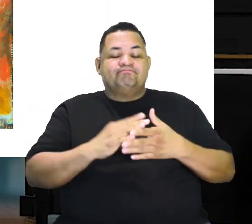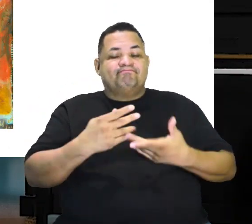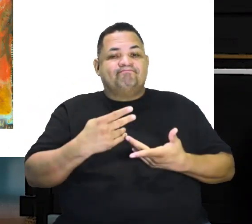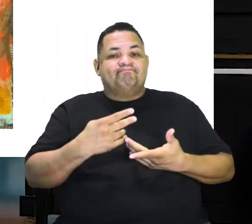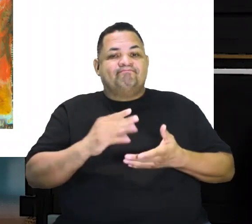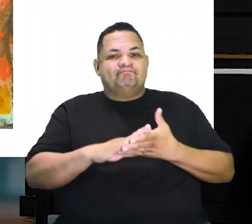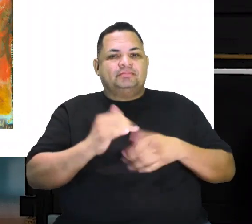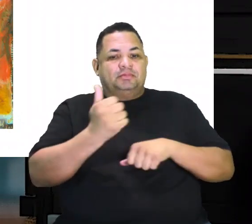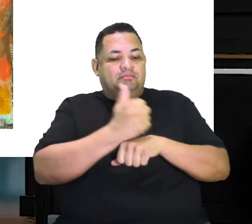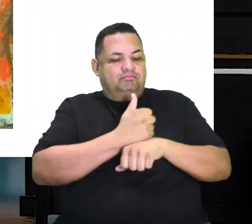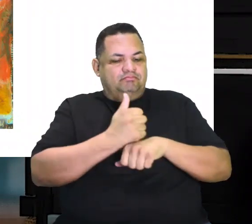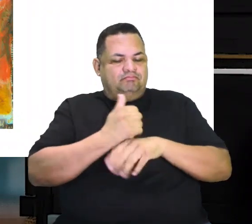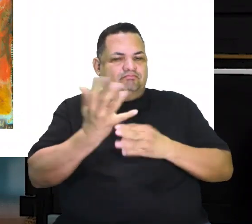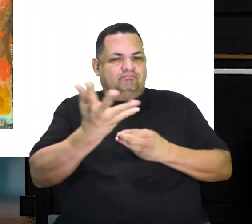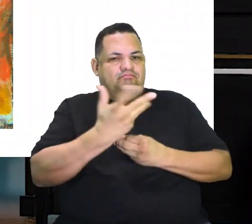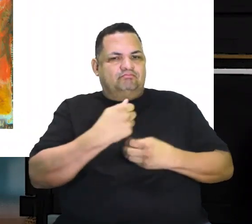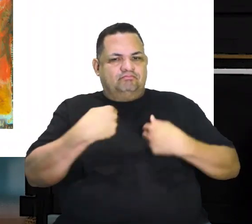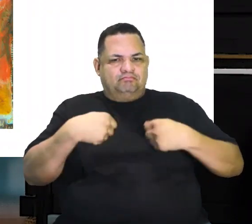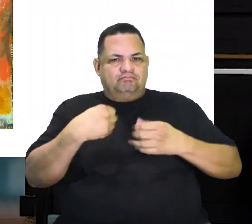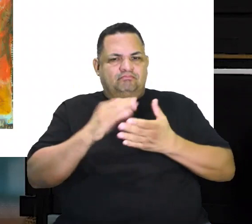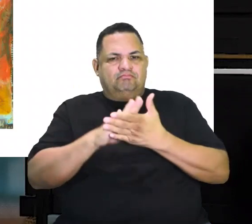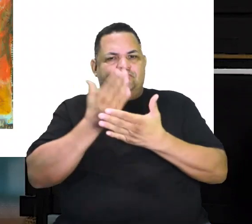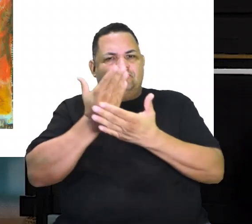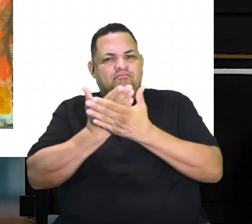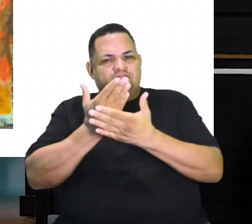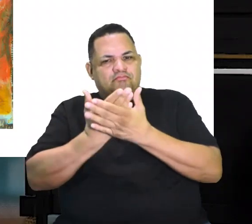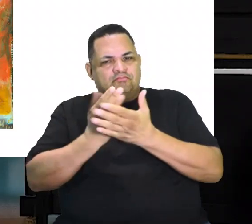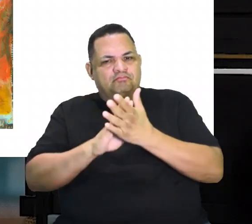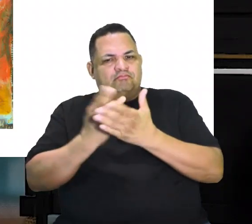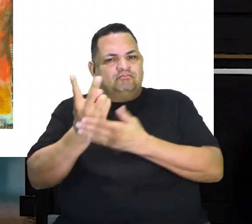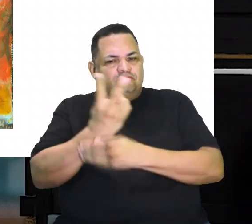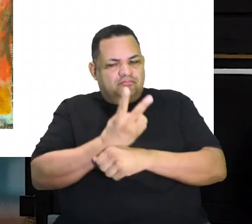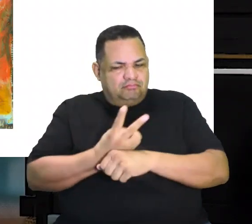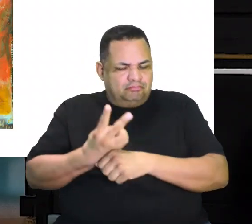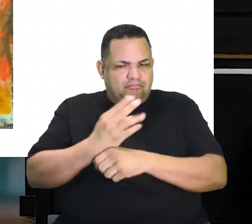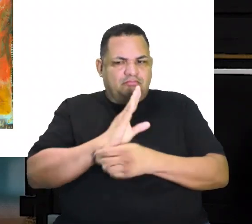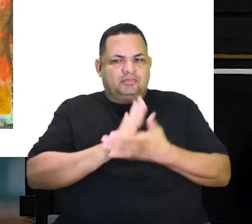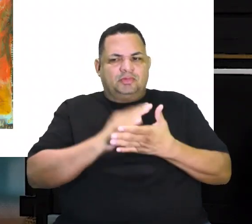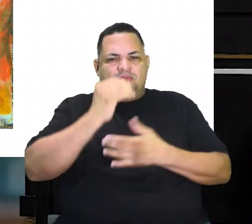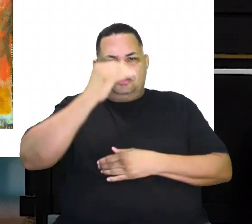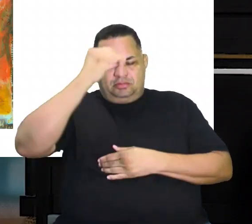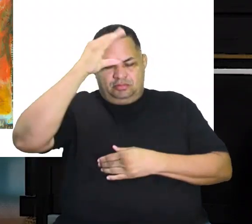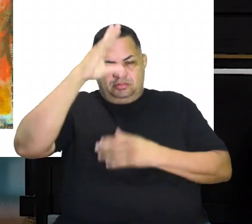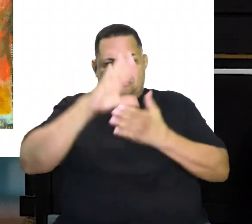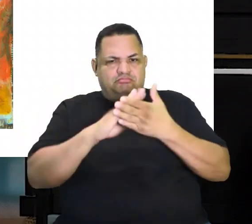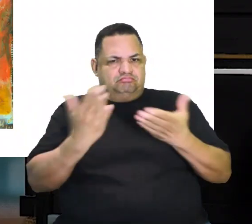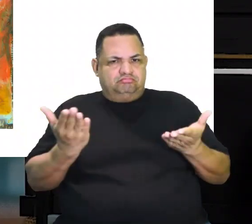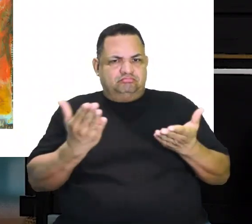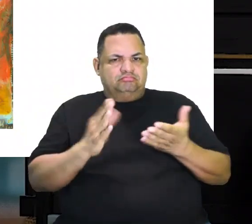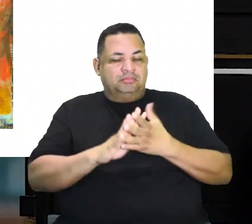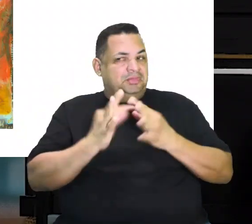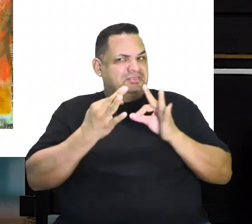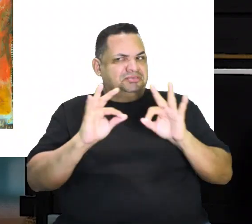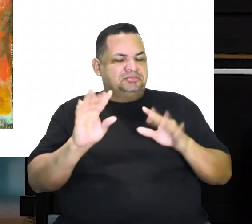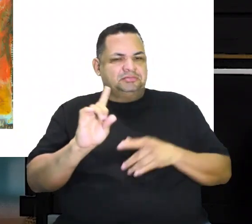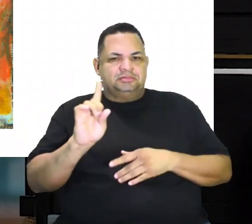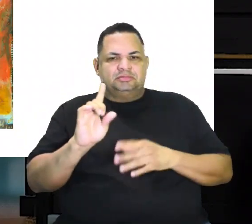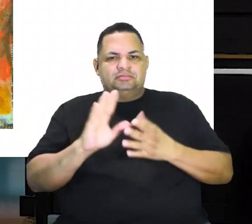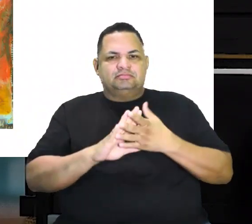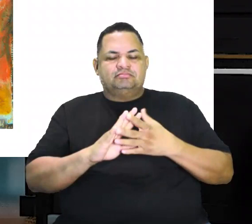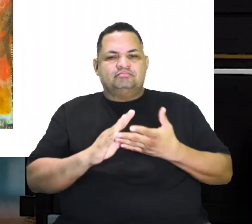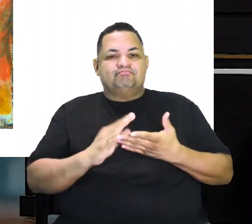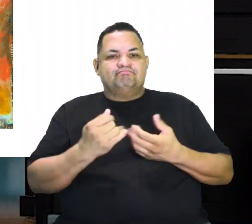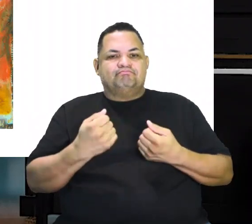artista plástico, é preciso estudar, buscar conhecimento sobre as técnicas, né? Não é nada tão simples assim, mas